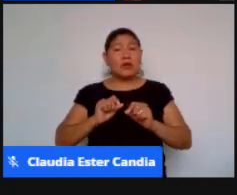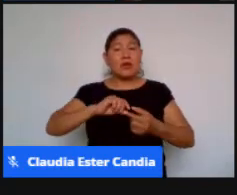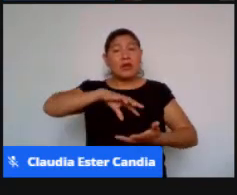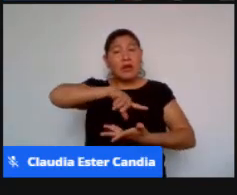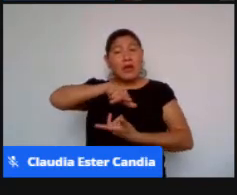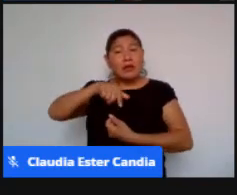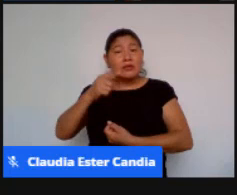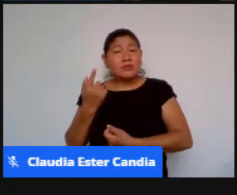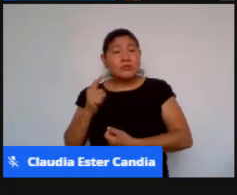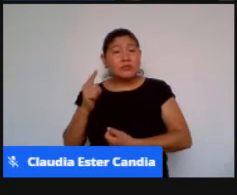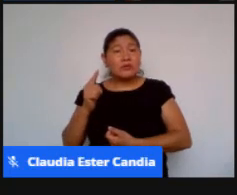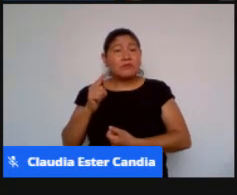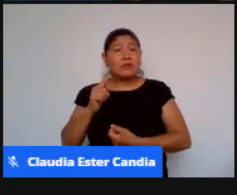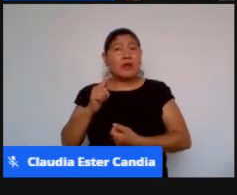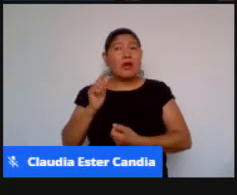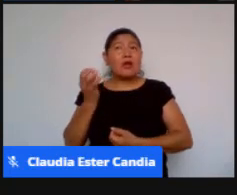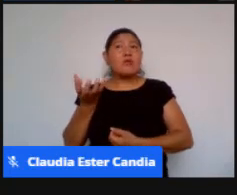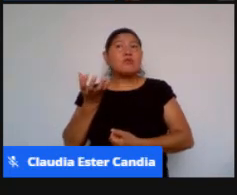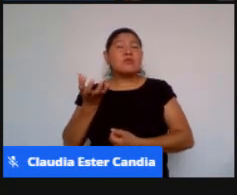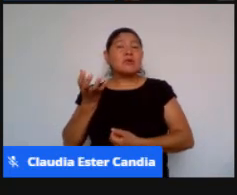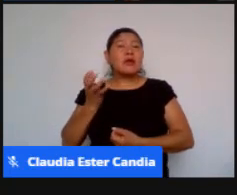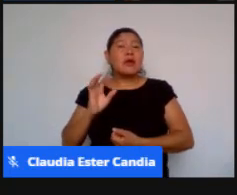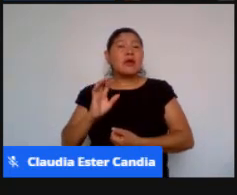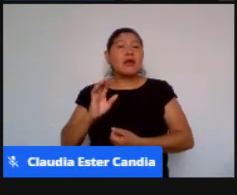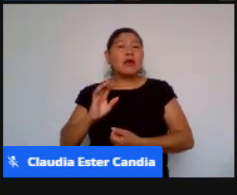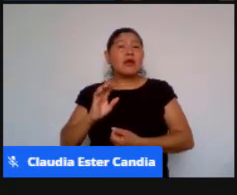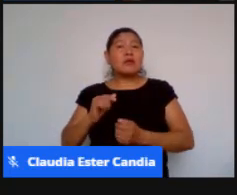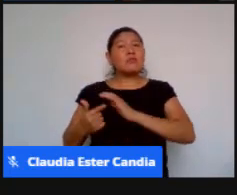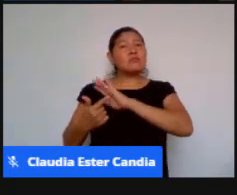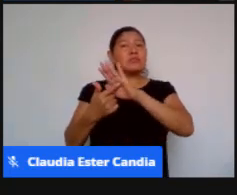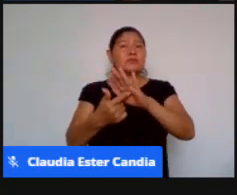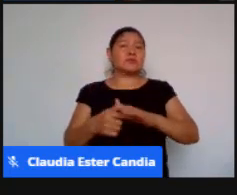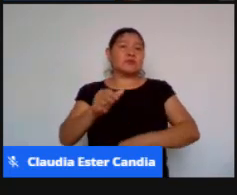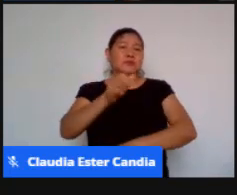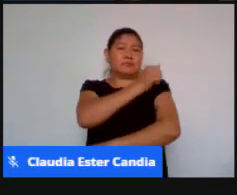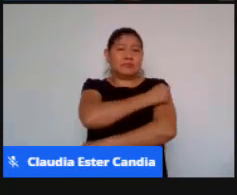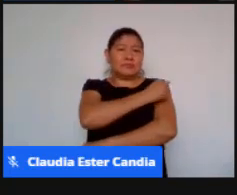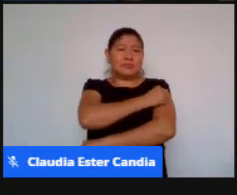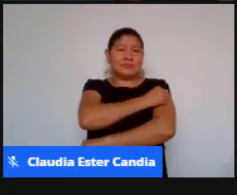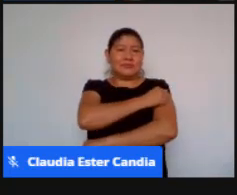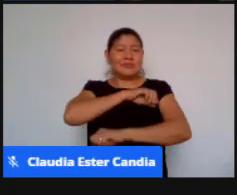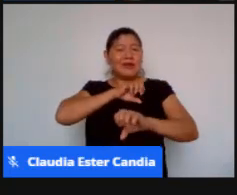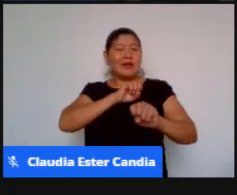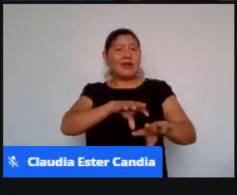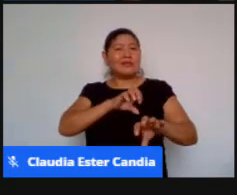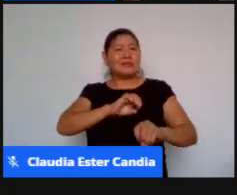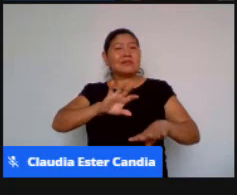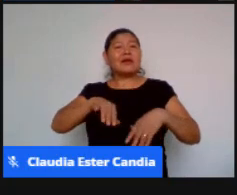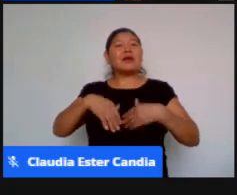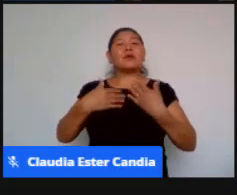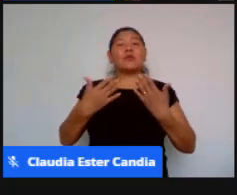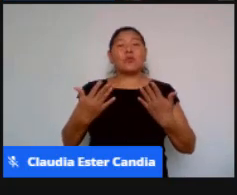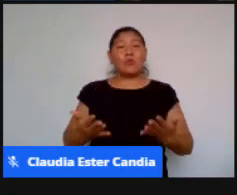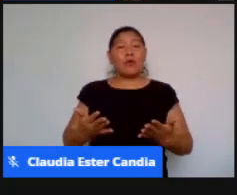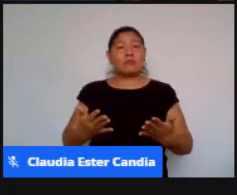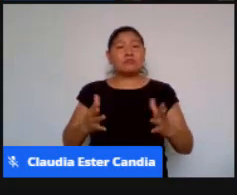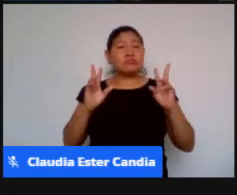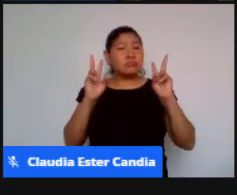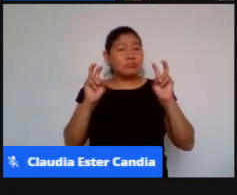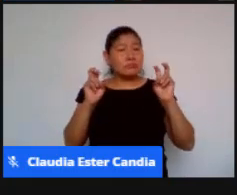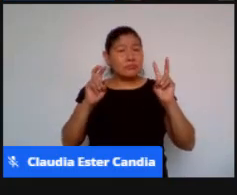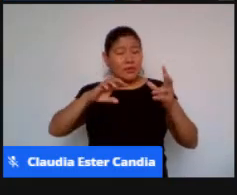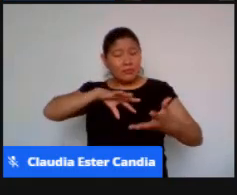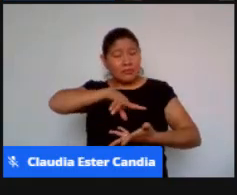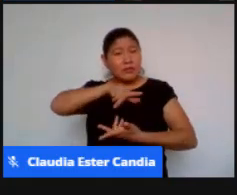gente gostaria que vocês desenvolvessem em sala de aula ou que a gente desenvolve. É lógico que a gente nunca faz a opção ou obriga ninguém a fazer